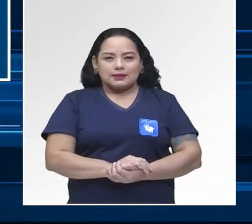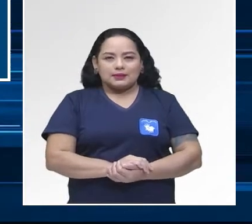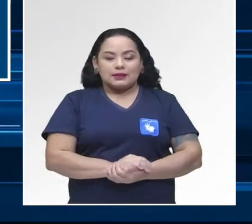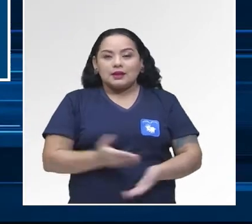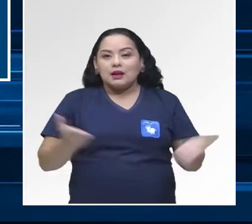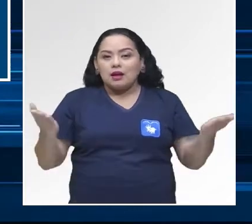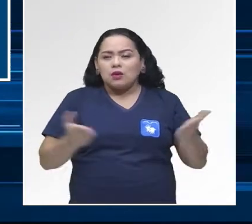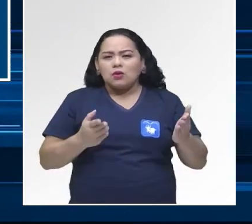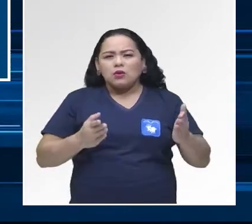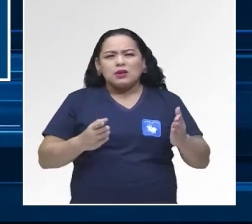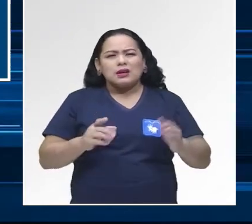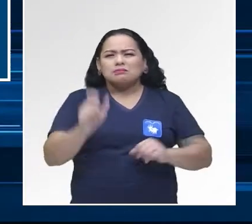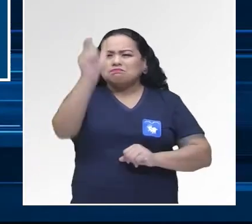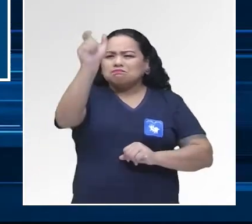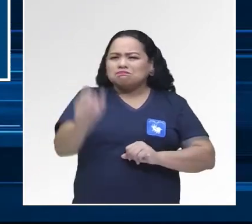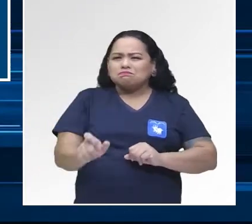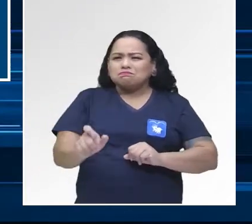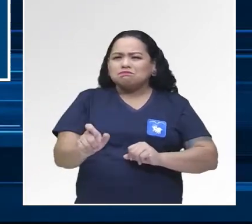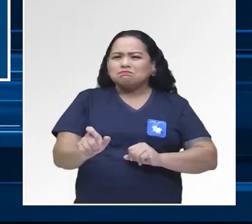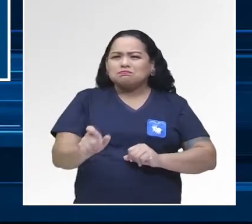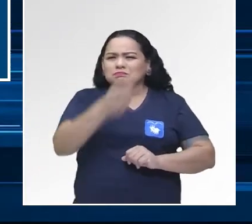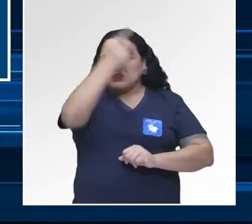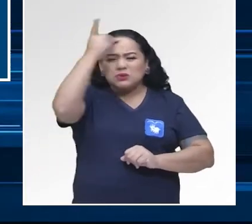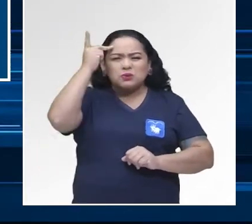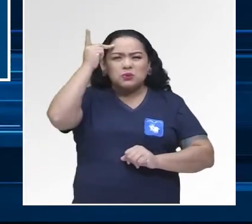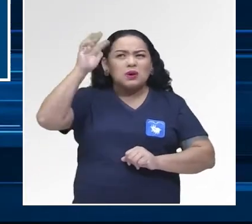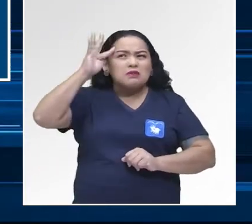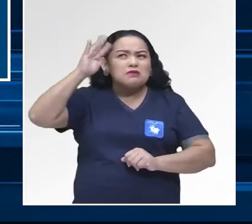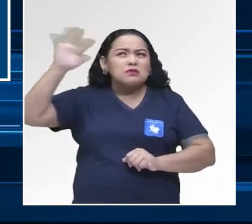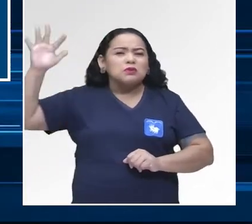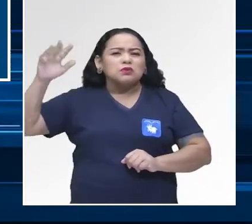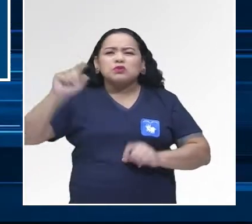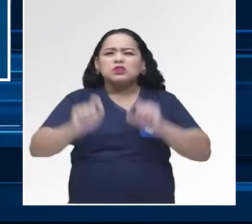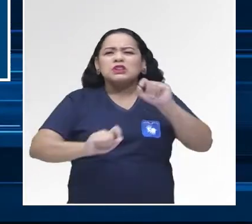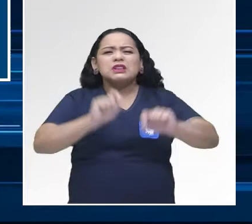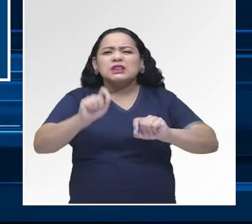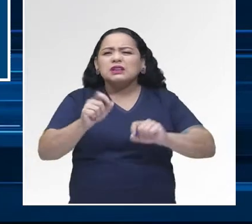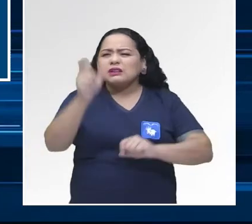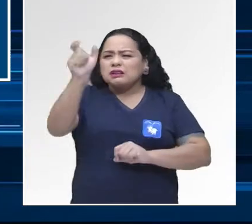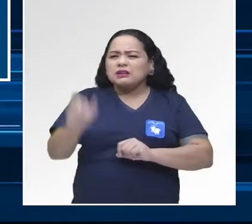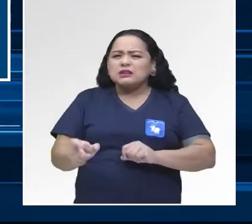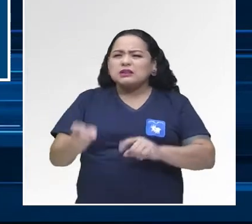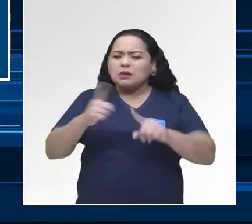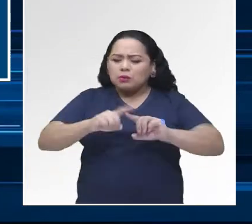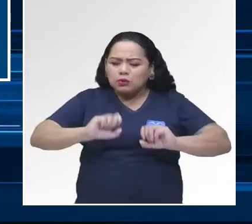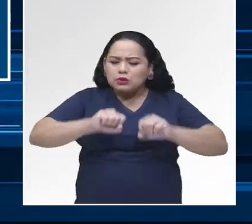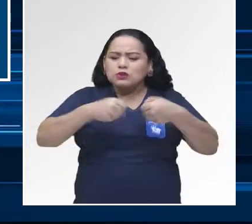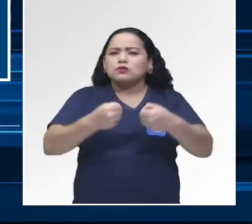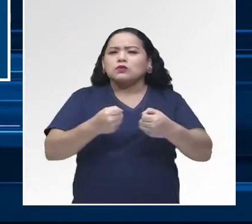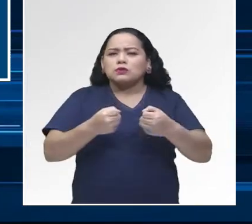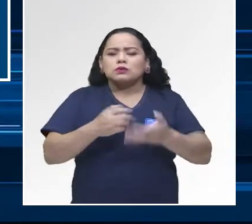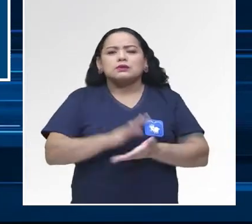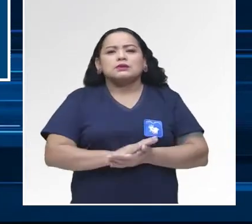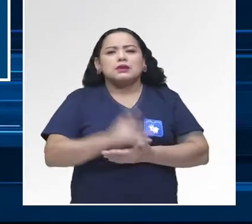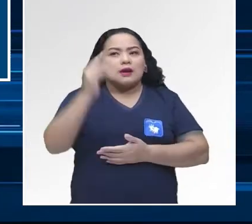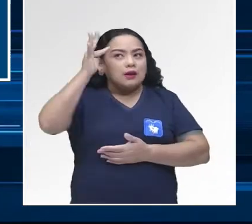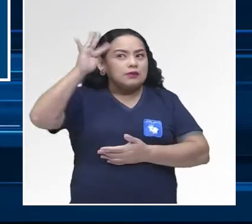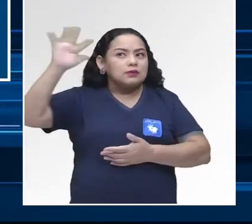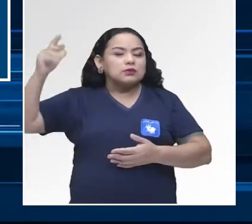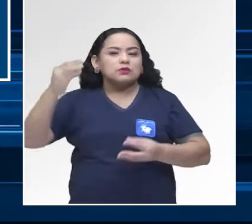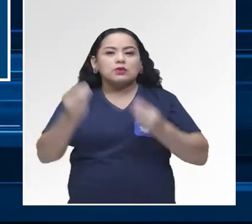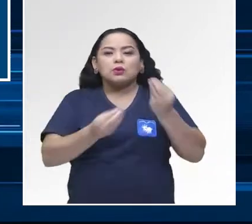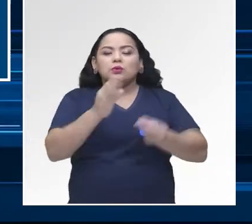Agora, quem é o filósofo? Já que nós temos a filosofia, aqueles que se dedicam à filosofia são conhecidos